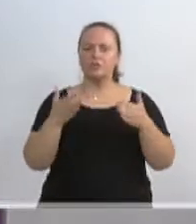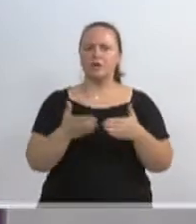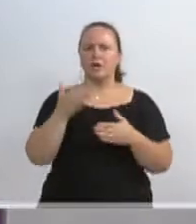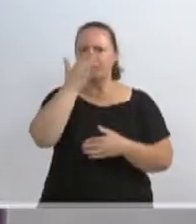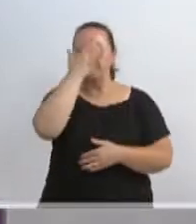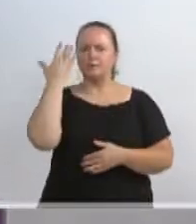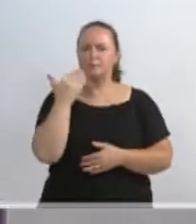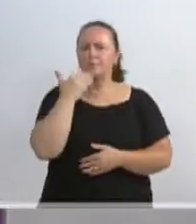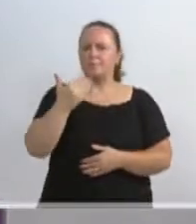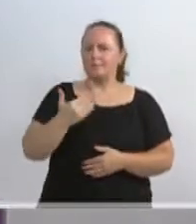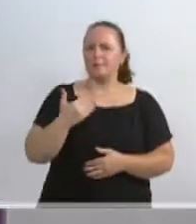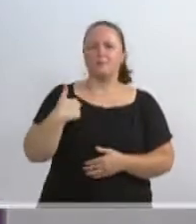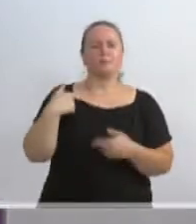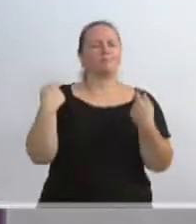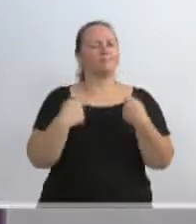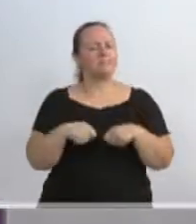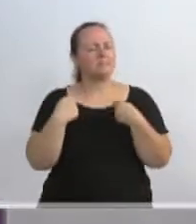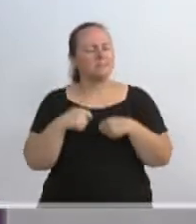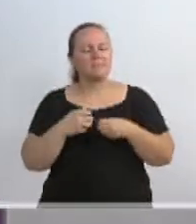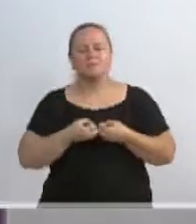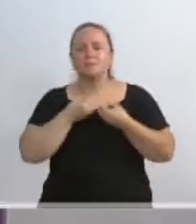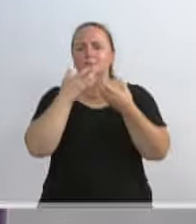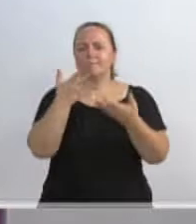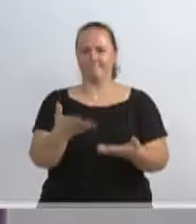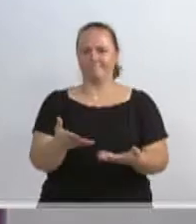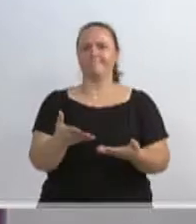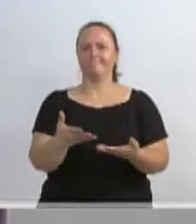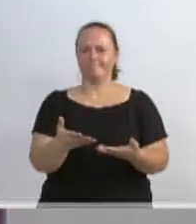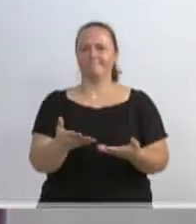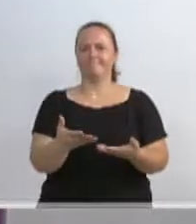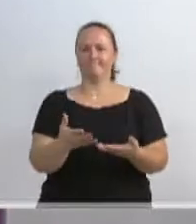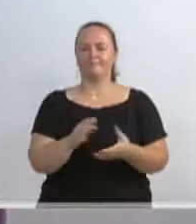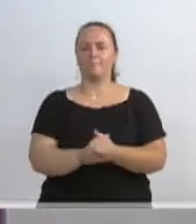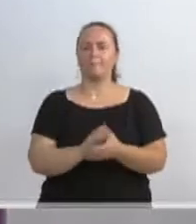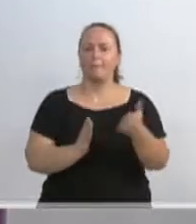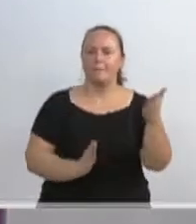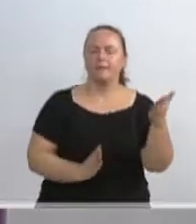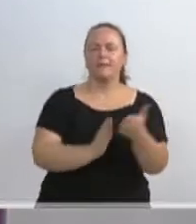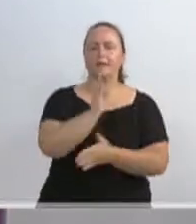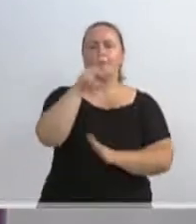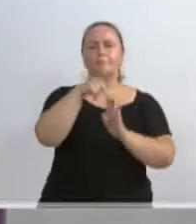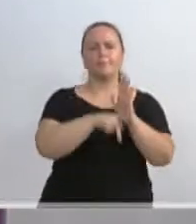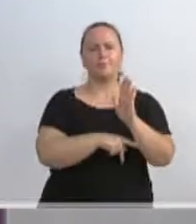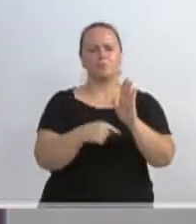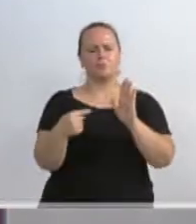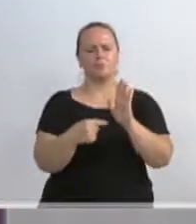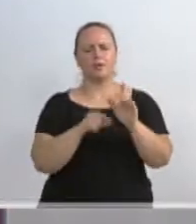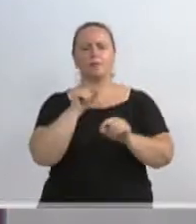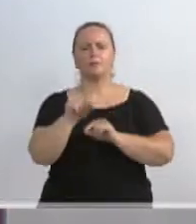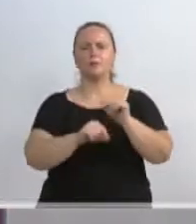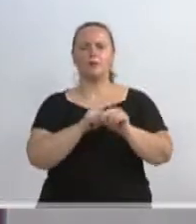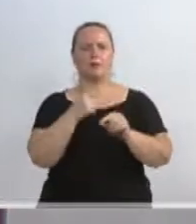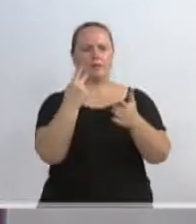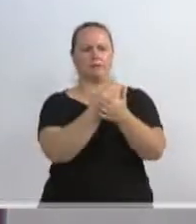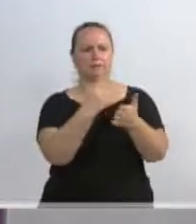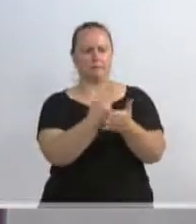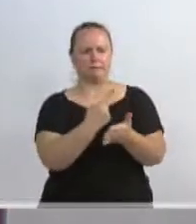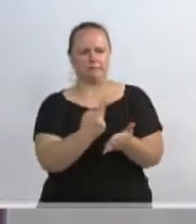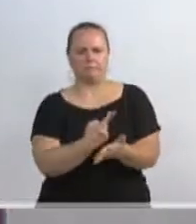sobre gado está falando vamos aprovar um projeto que vem com vícios inconstitucionais